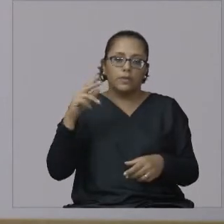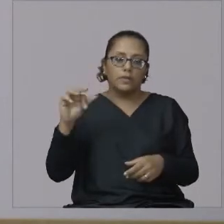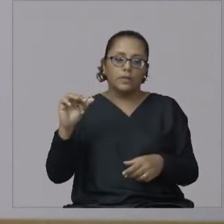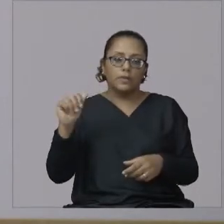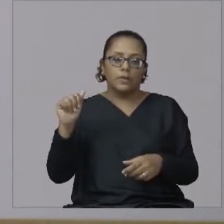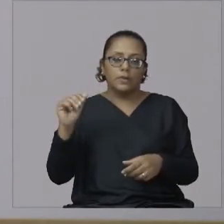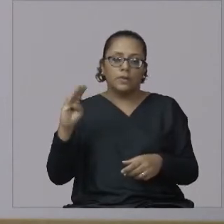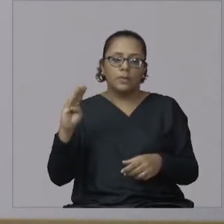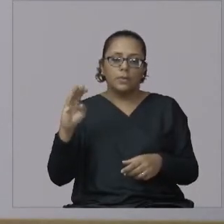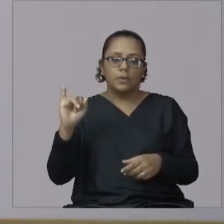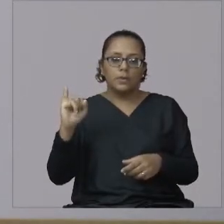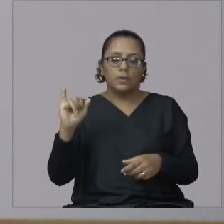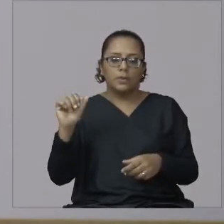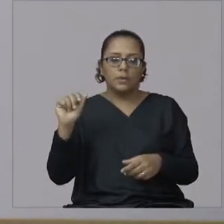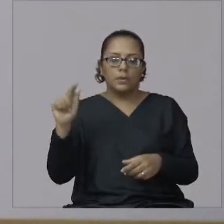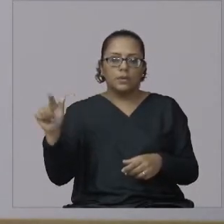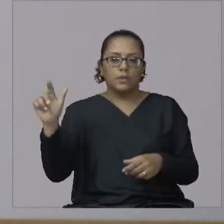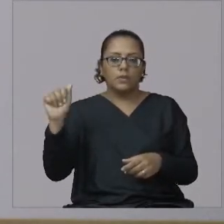Pascucci.